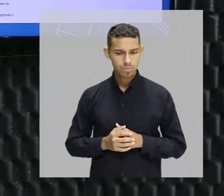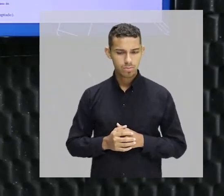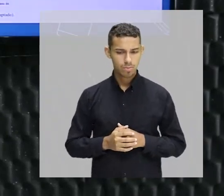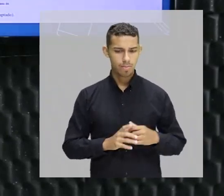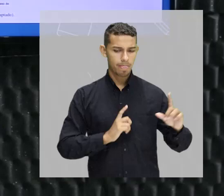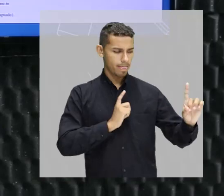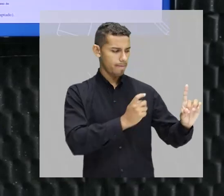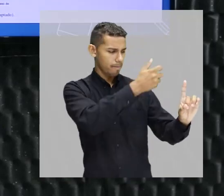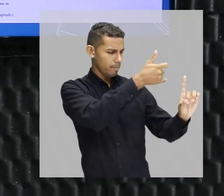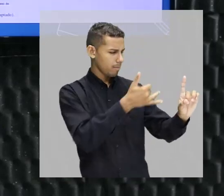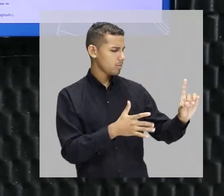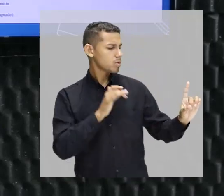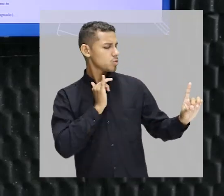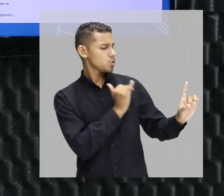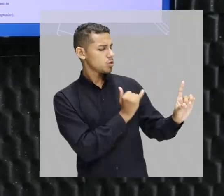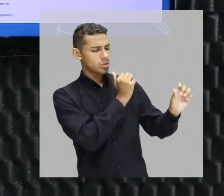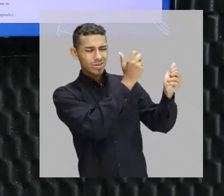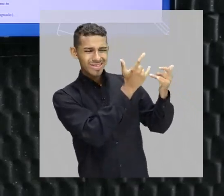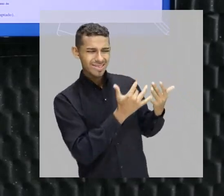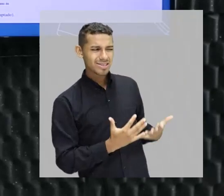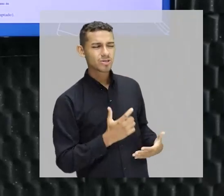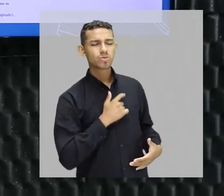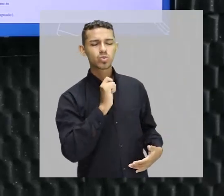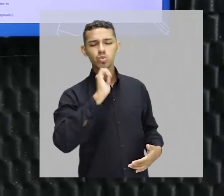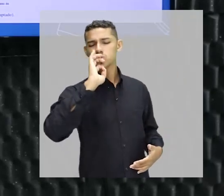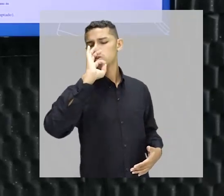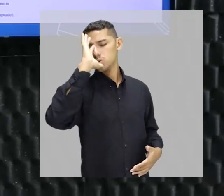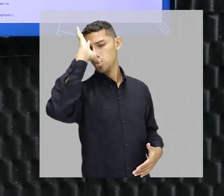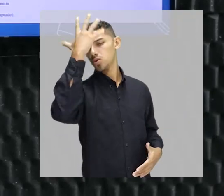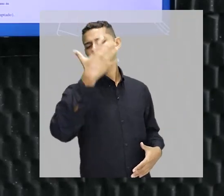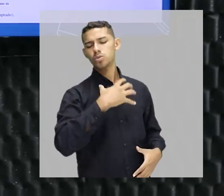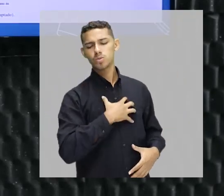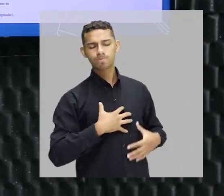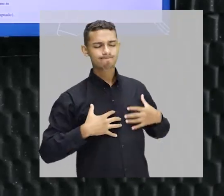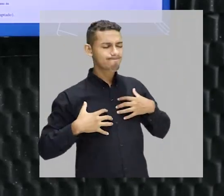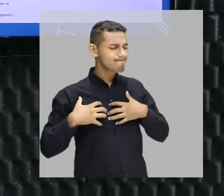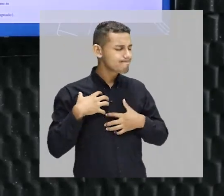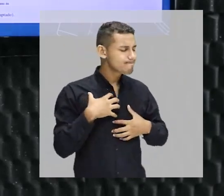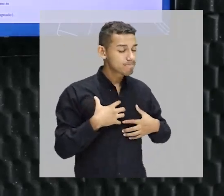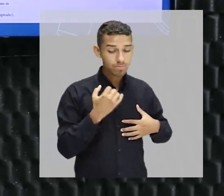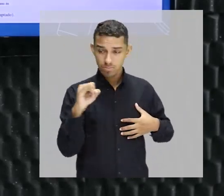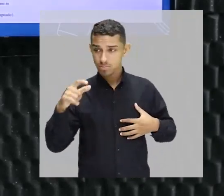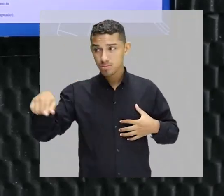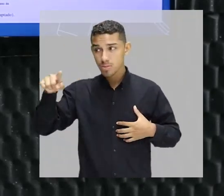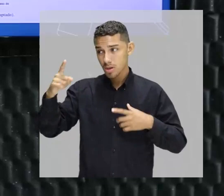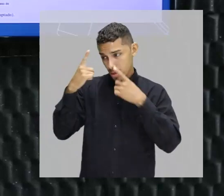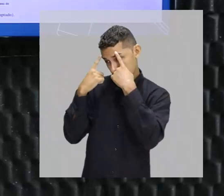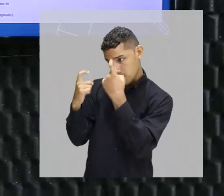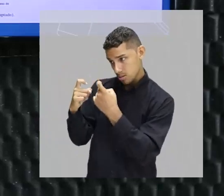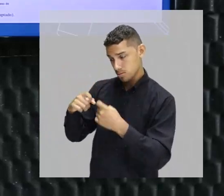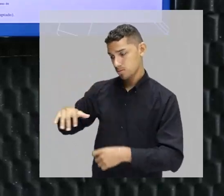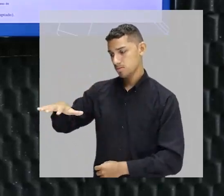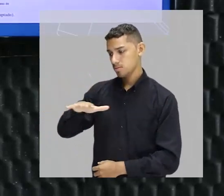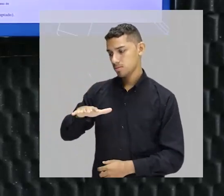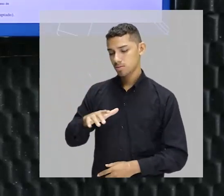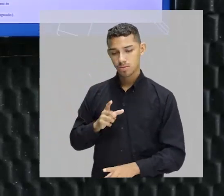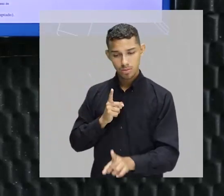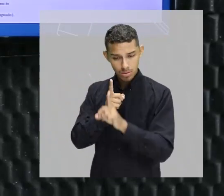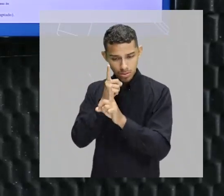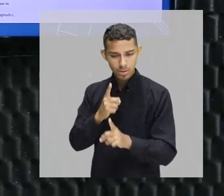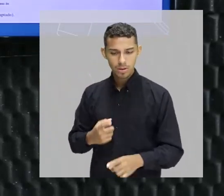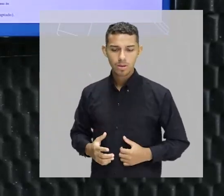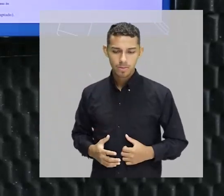pessoa de confiança o que está a acontecer contigo. Então, ele vai dando as etapas, né? Se você for vítima, você segue aqueles passos. Se